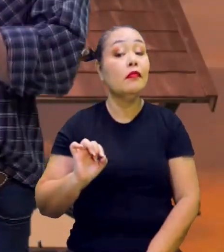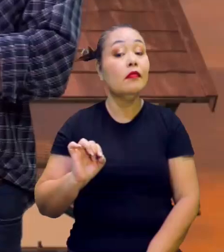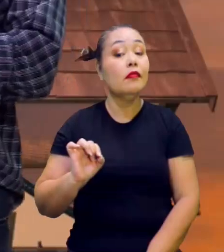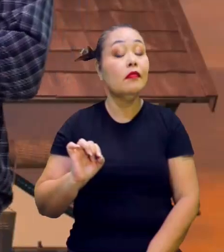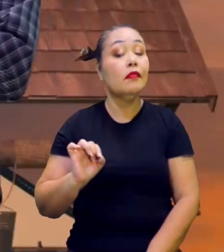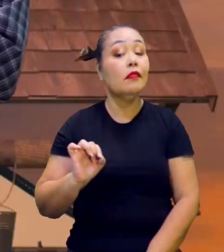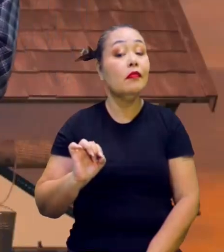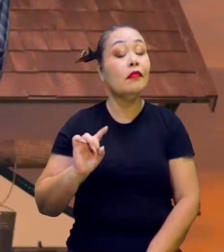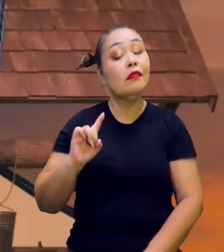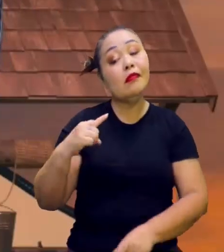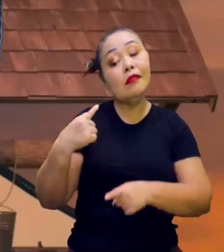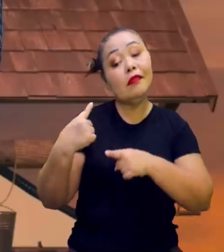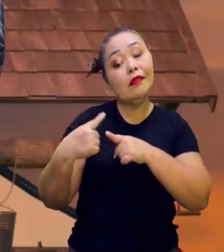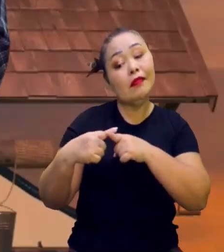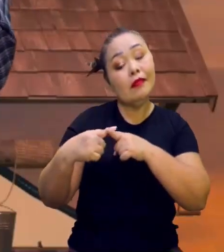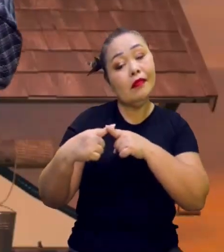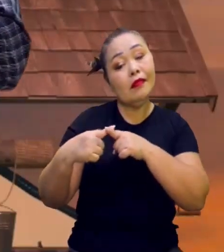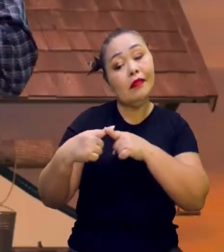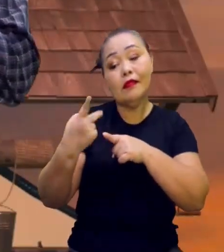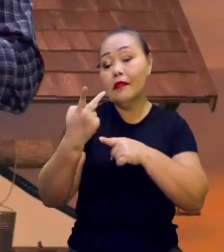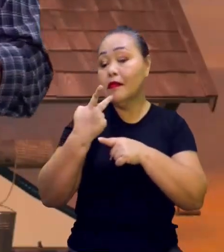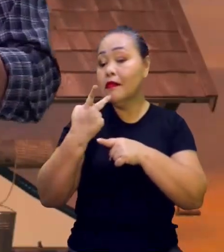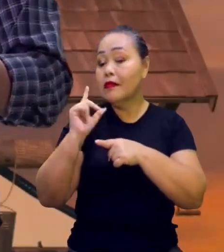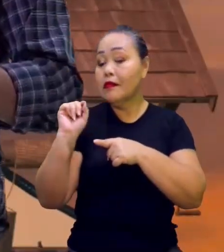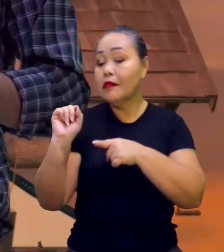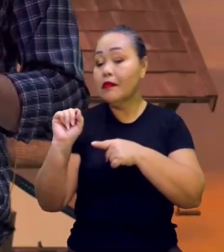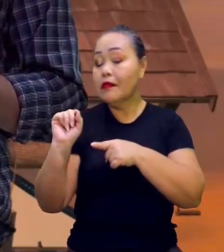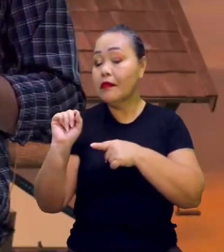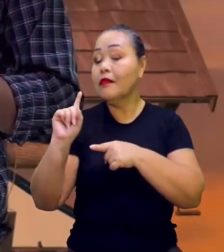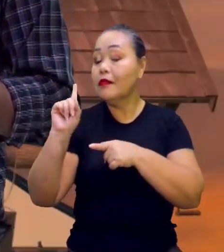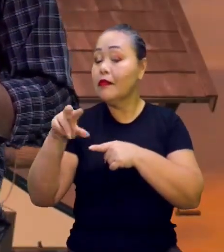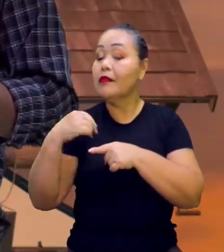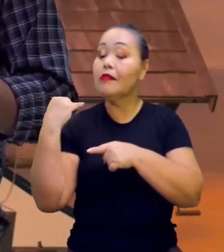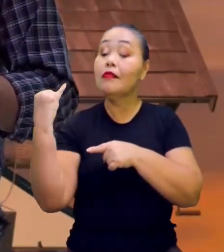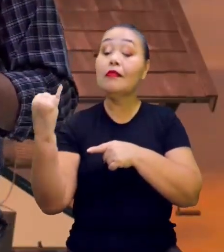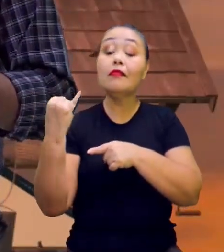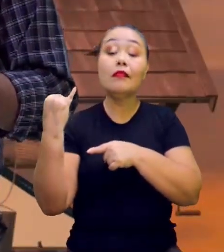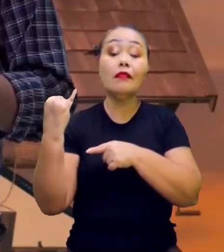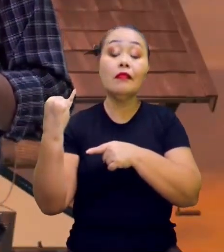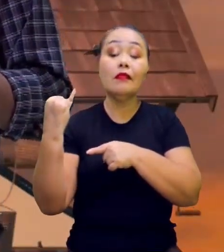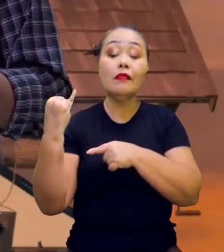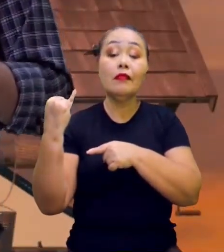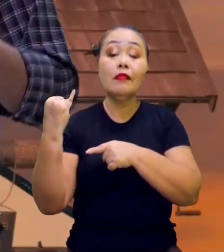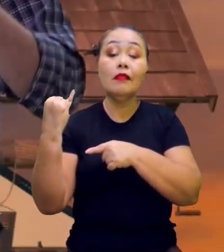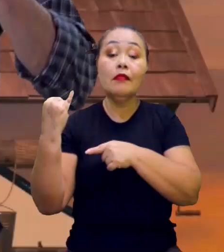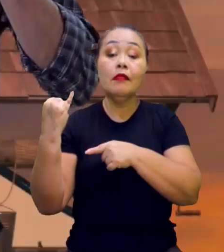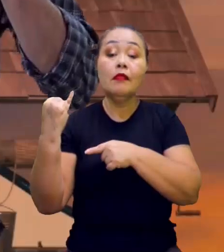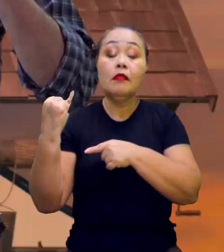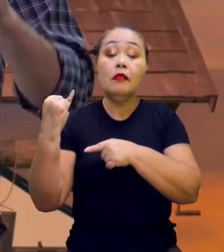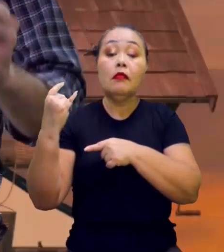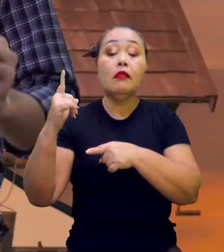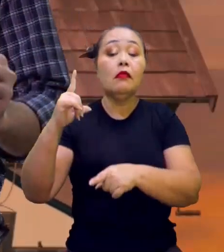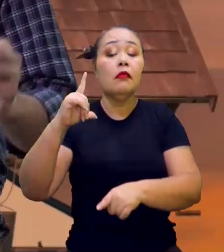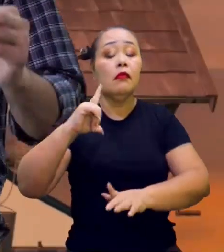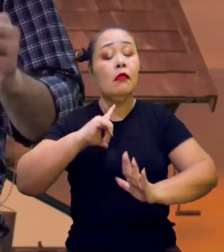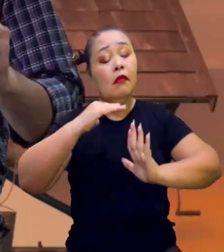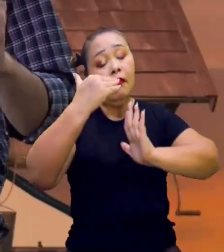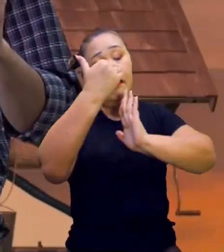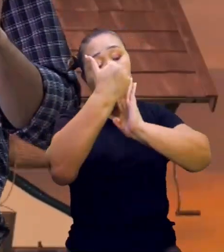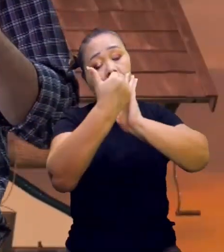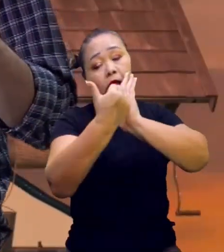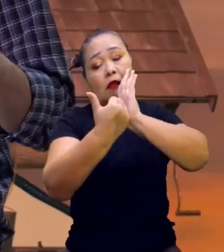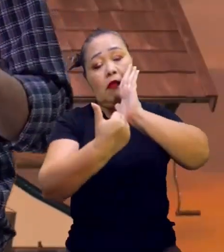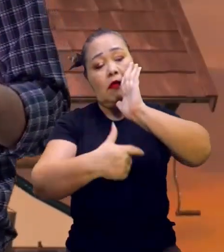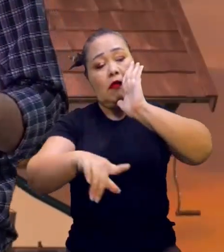por que nós falamos disso? Como a importância, professor? Tem uma legislação, nós vamos